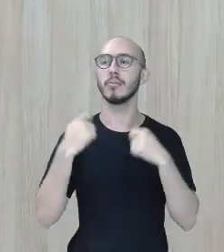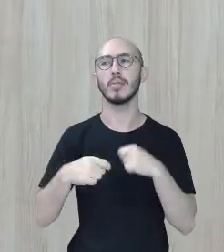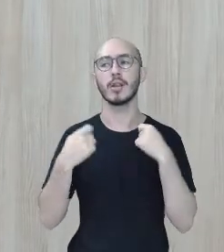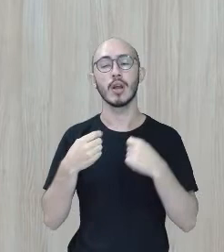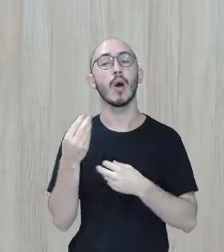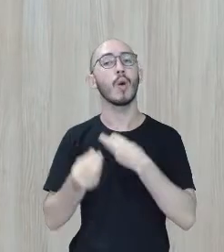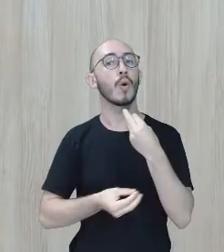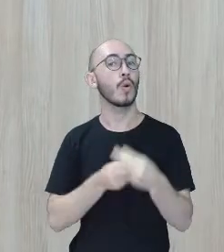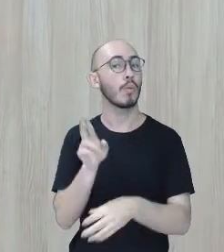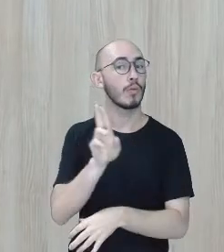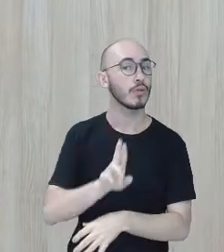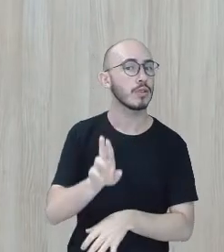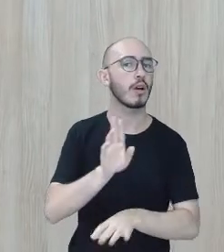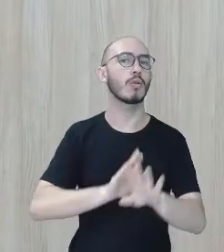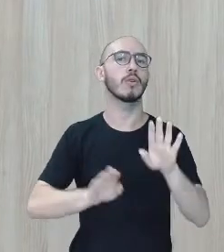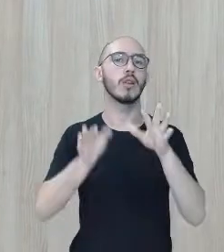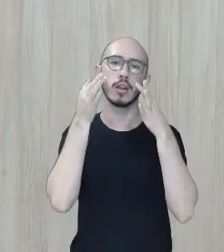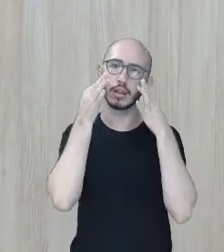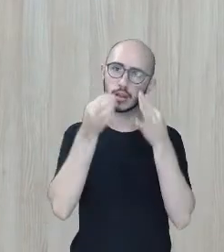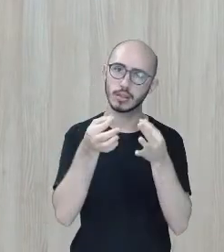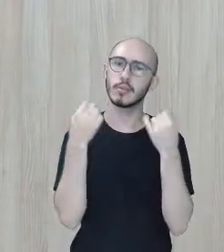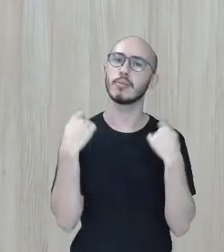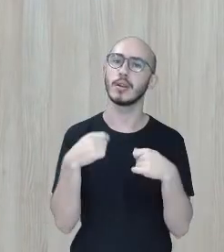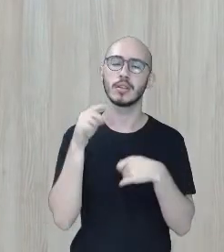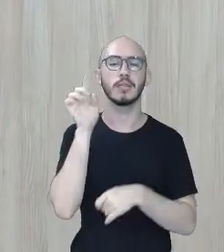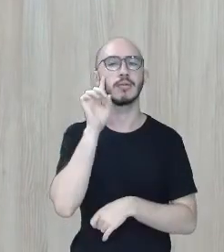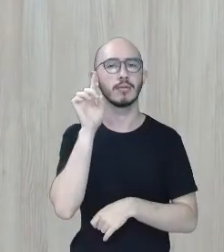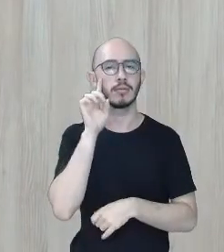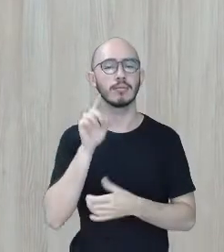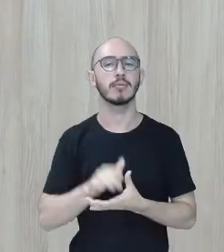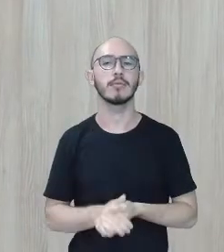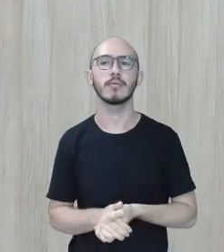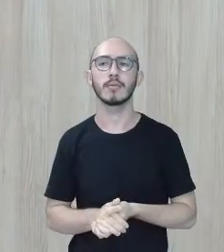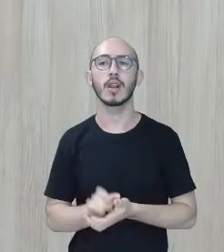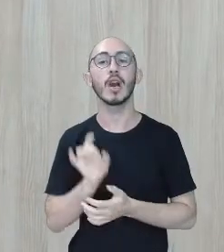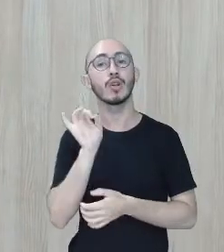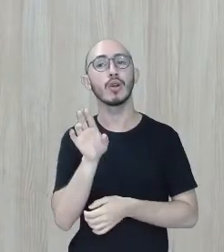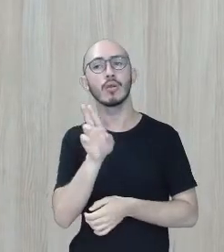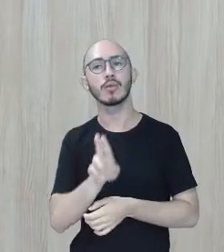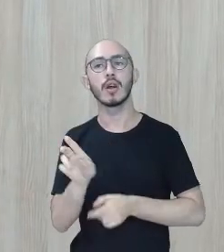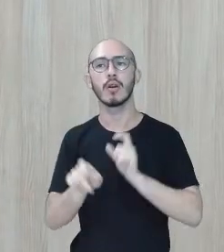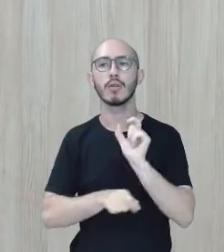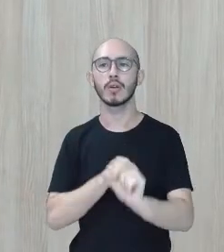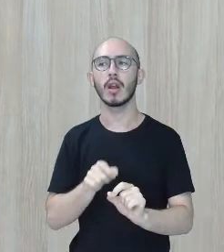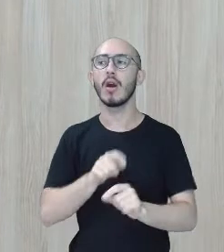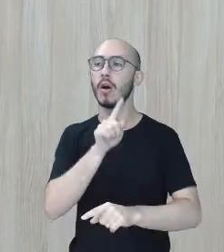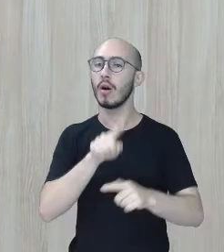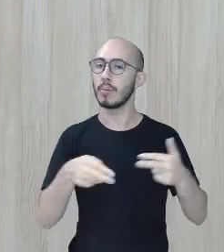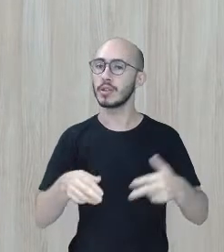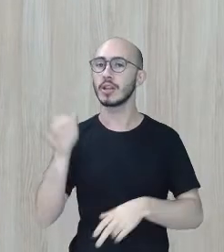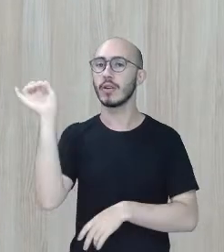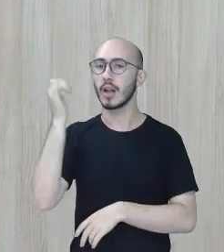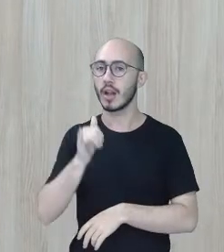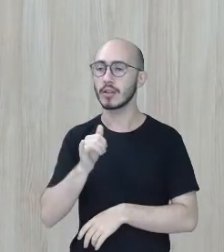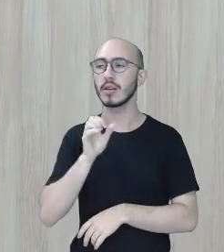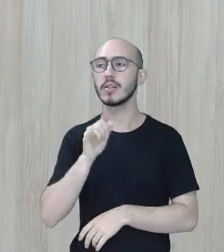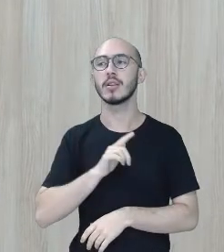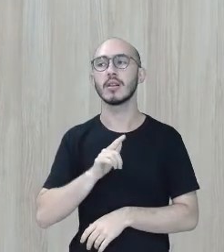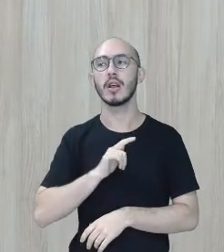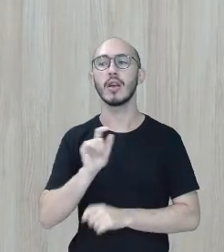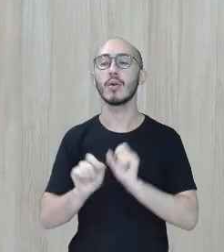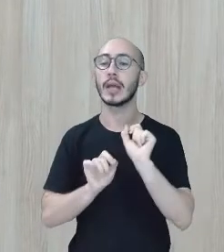desses objetos no cotidiano nosso. Então, só usar o objeto com eletricidade e com